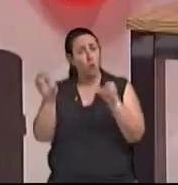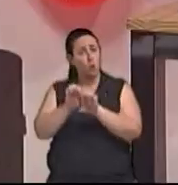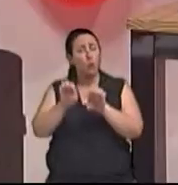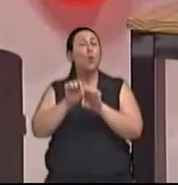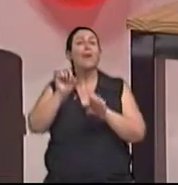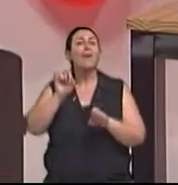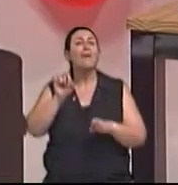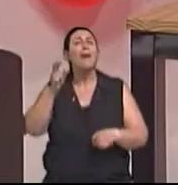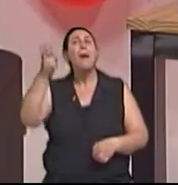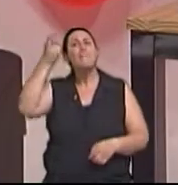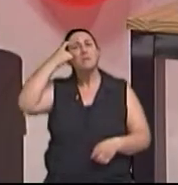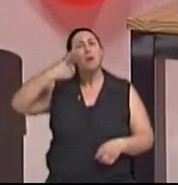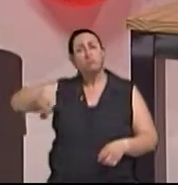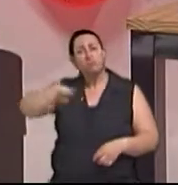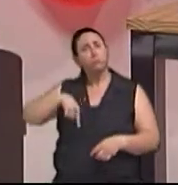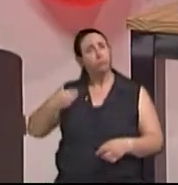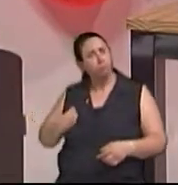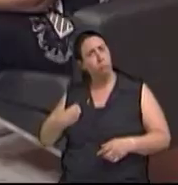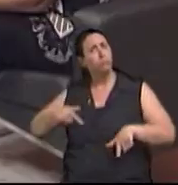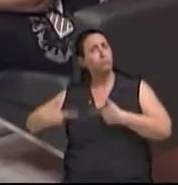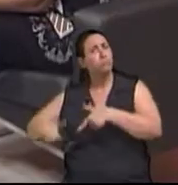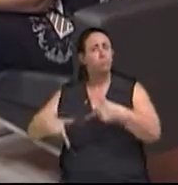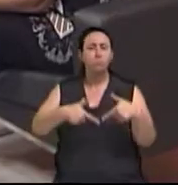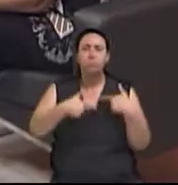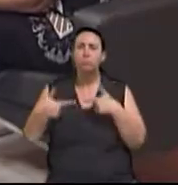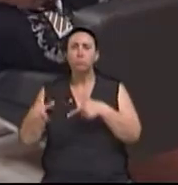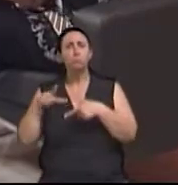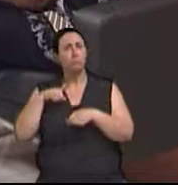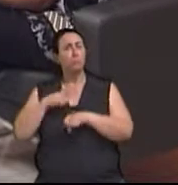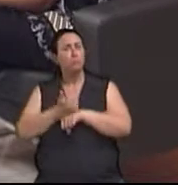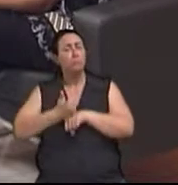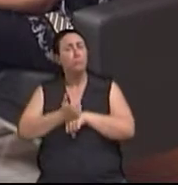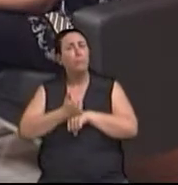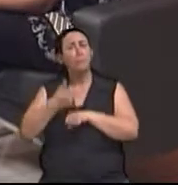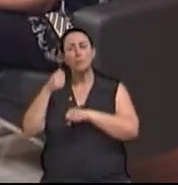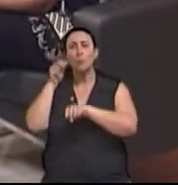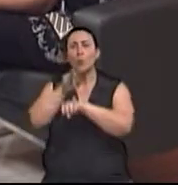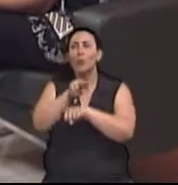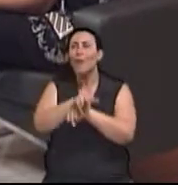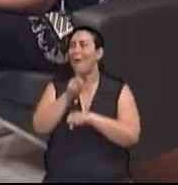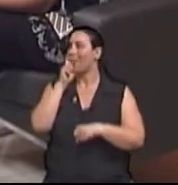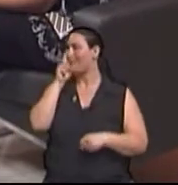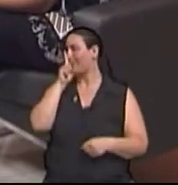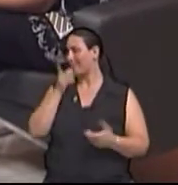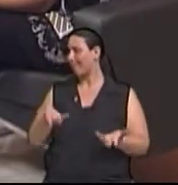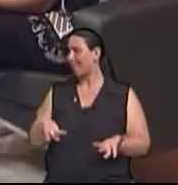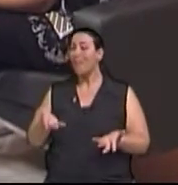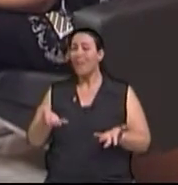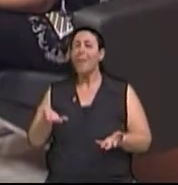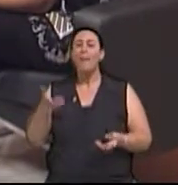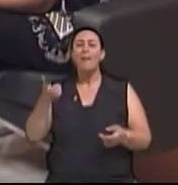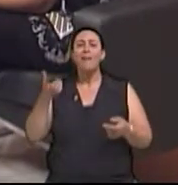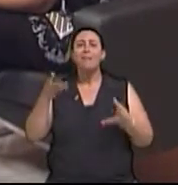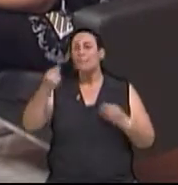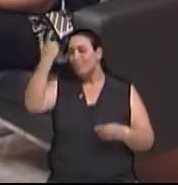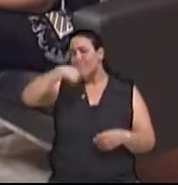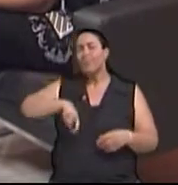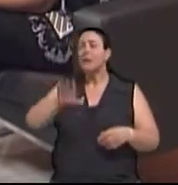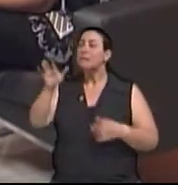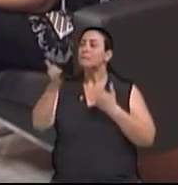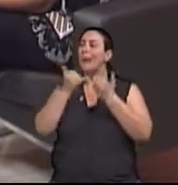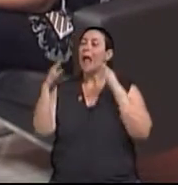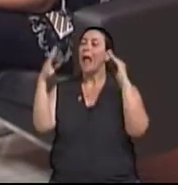estão em plena atividade no seu na sua profissão e tem que cuidar dos pais e essa questão da Casa de